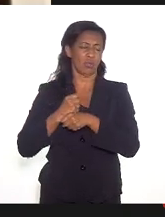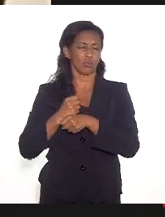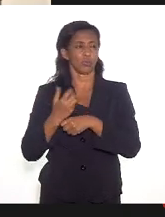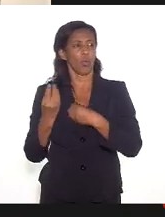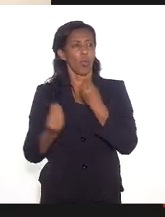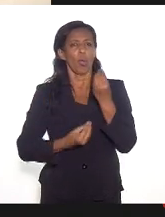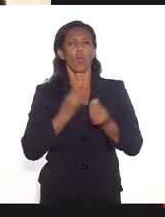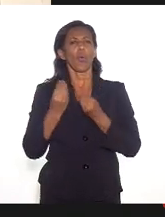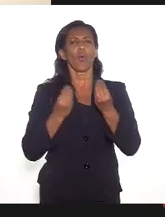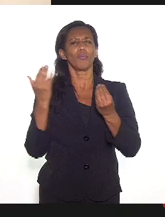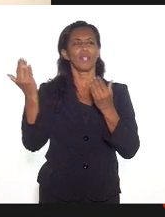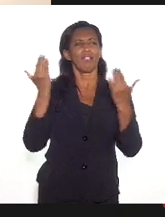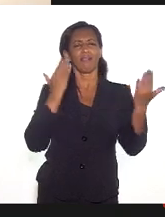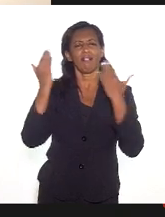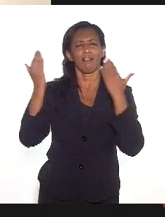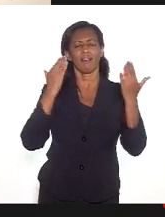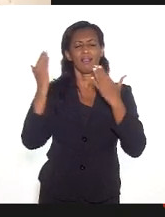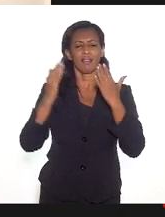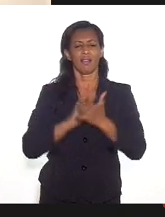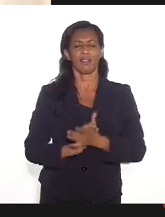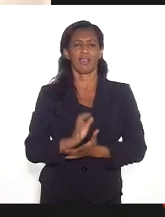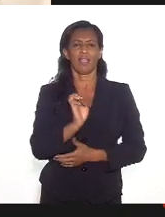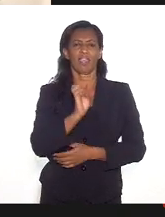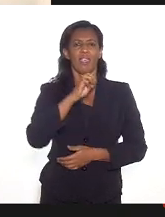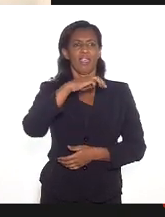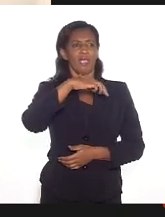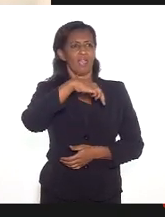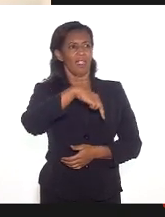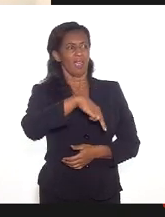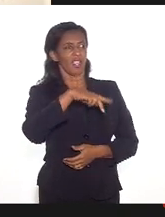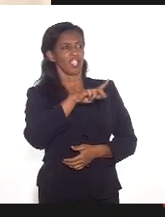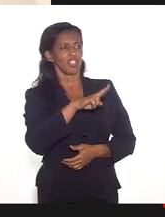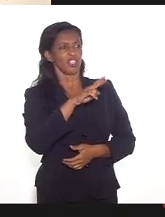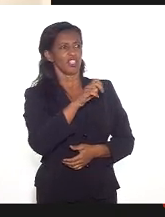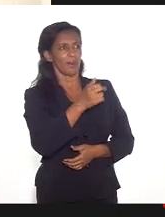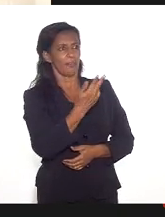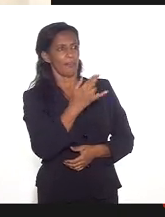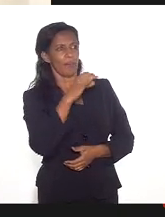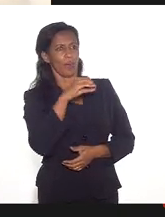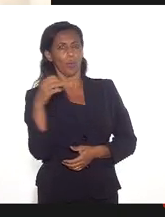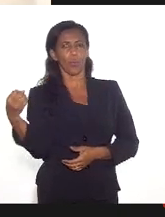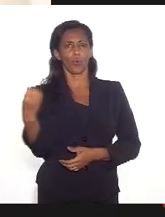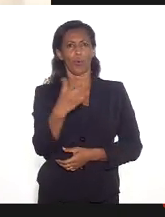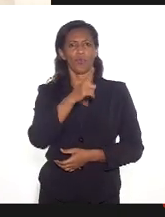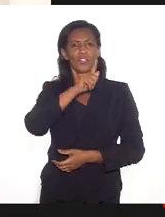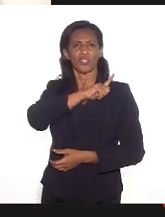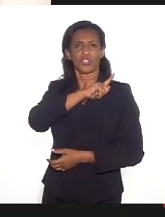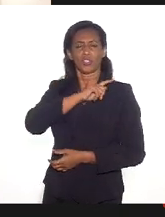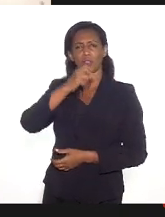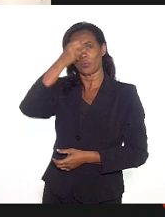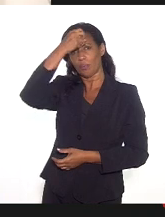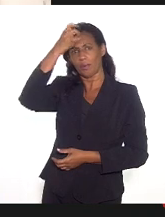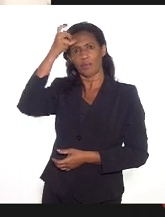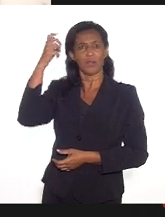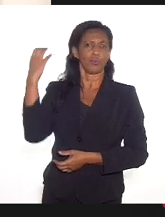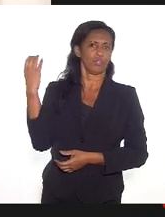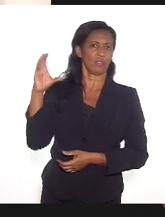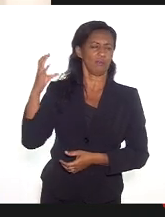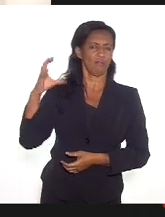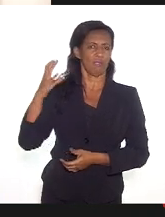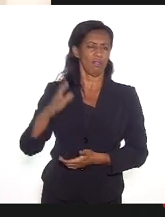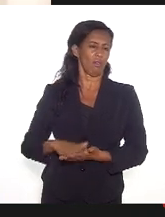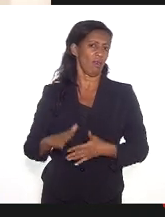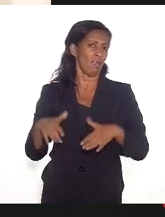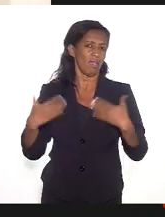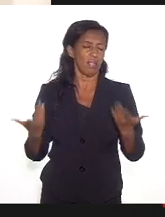como é que está a relação, quer dizer, aí da Ingeprom e desse grupo com a nova gestão aí do prefeito Grael, e, enfim,